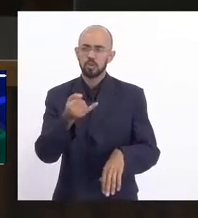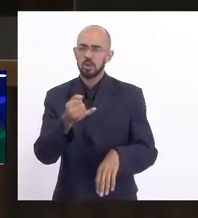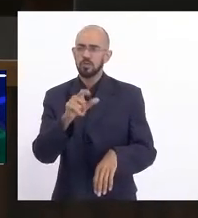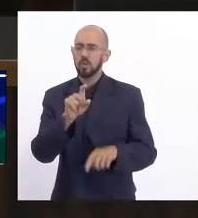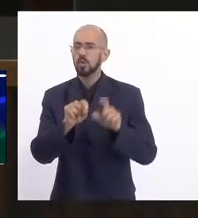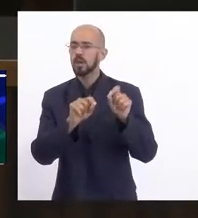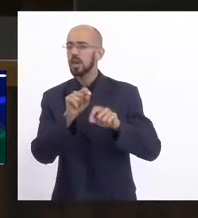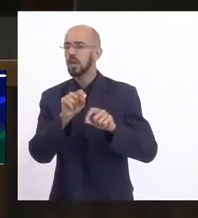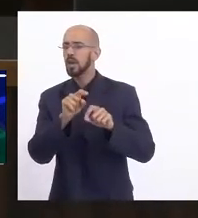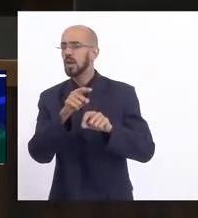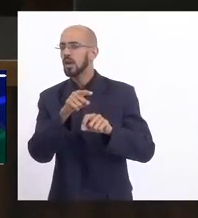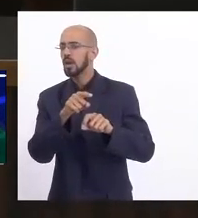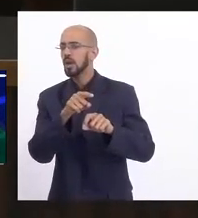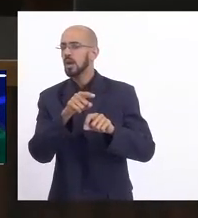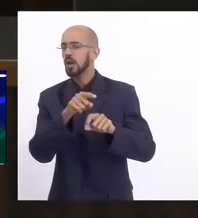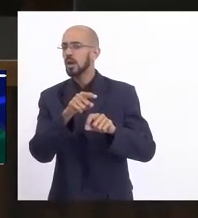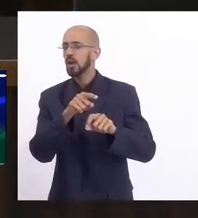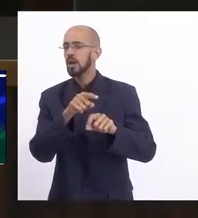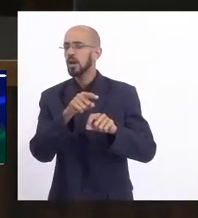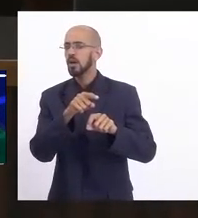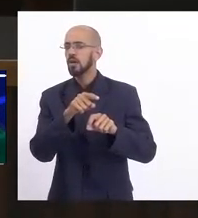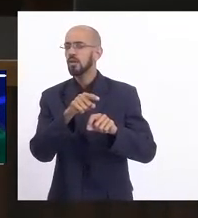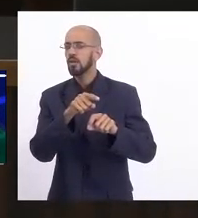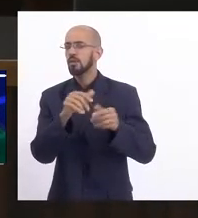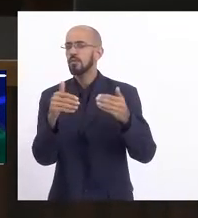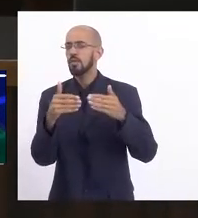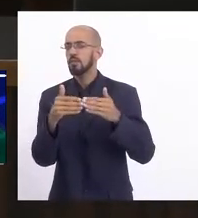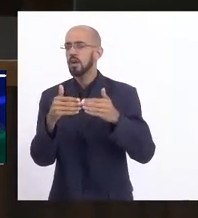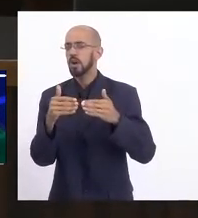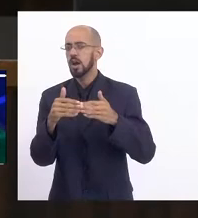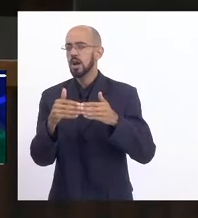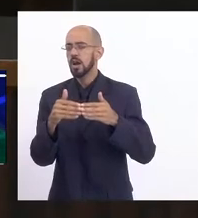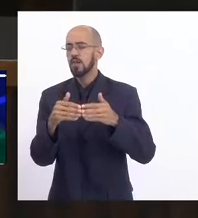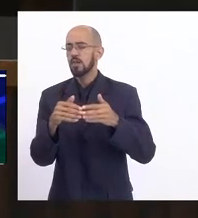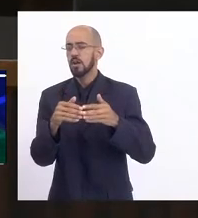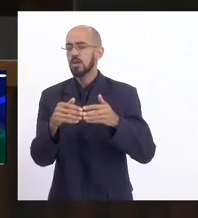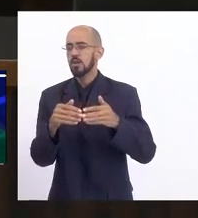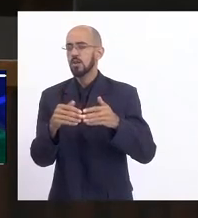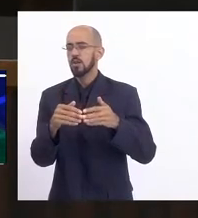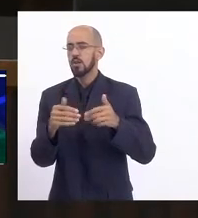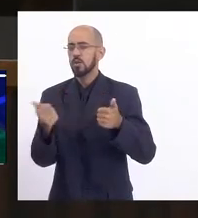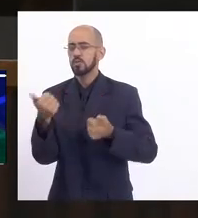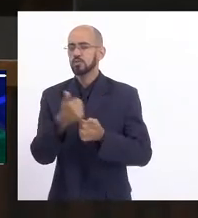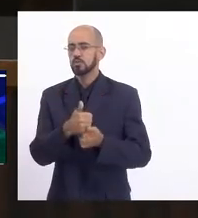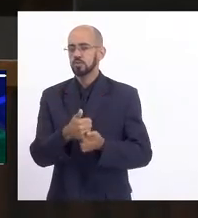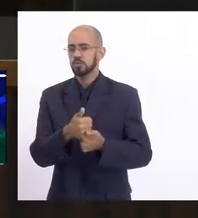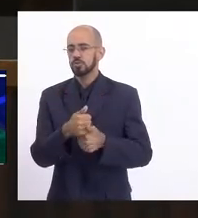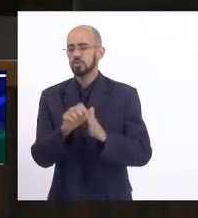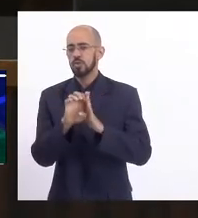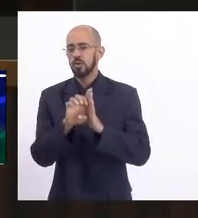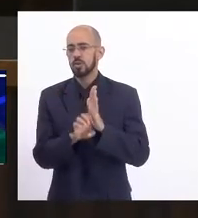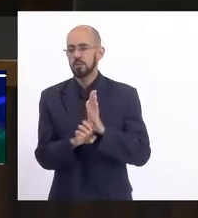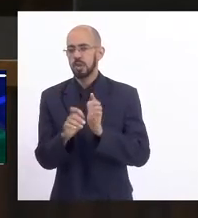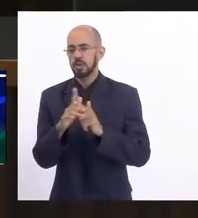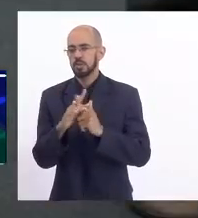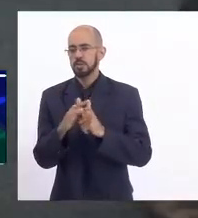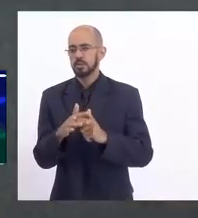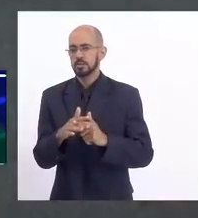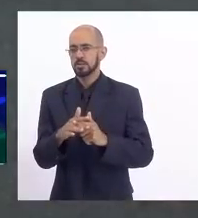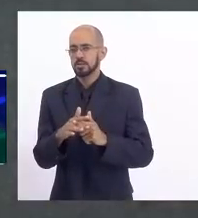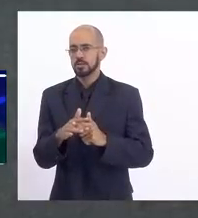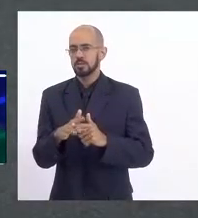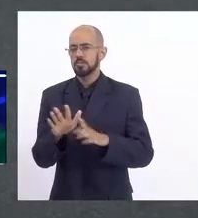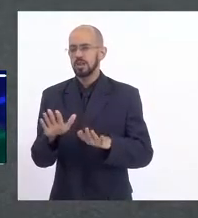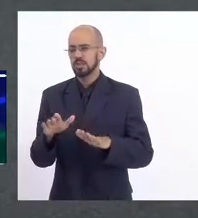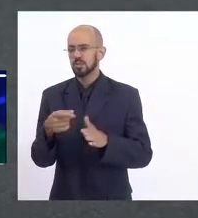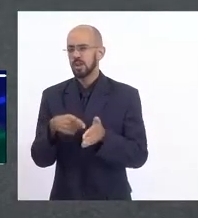É, Márcio. Pela constitucionalidade, favorado, concluindo como forma de substitutivo, com emendas. Eu queria tirar uma